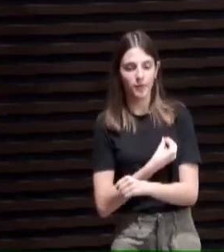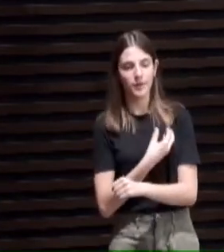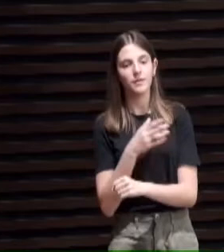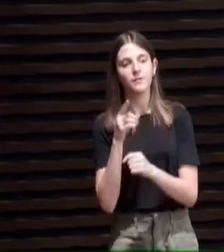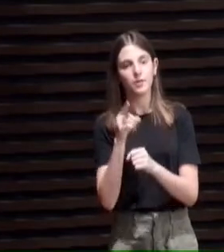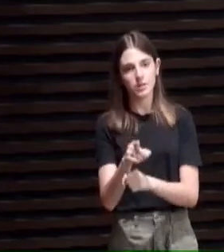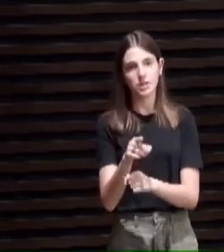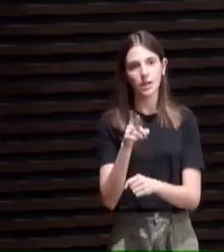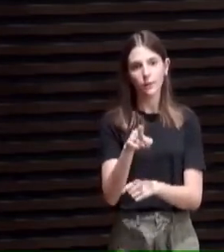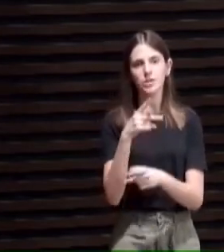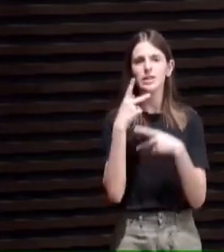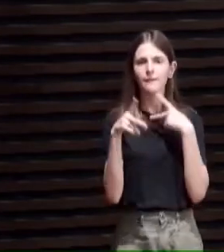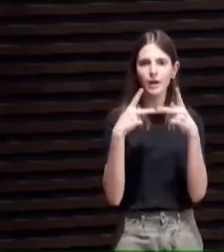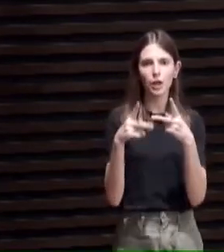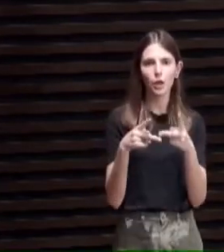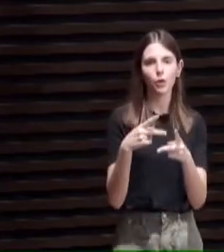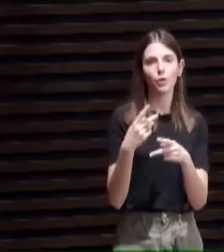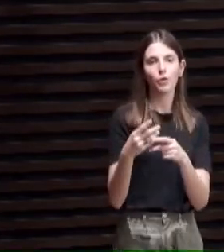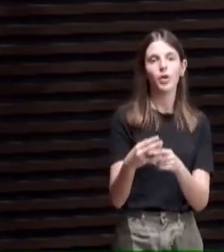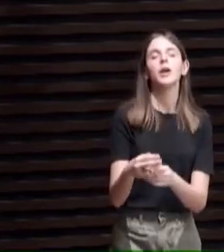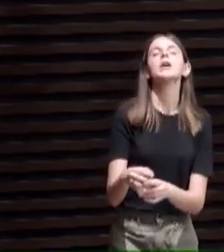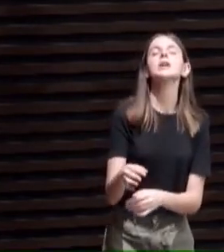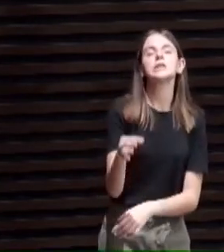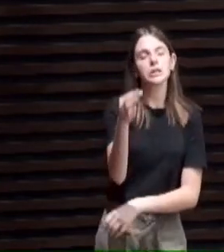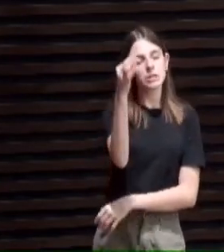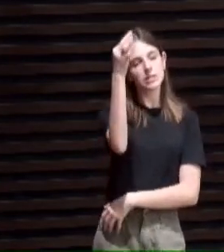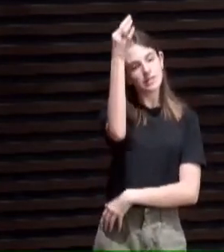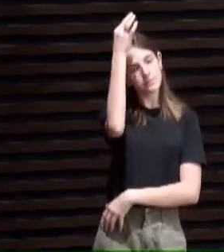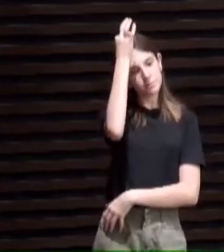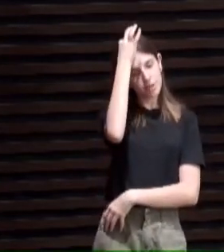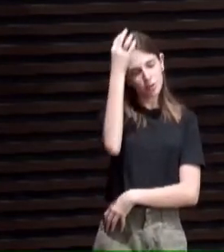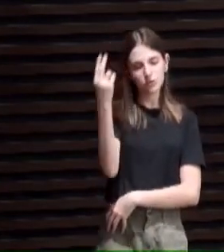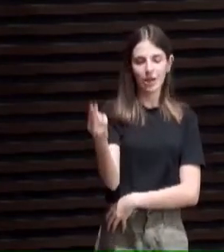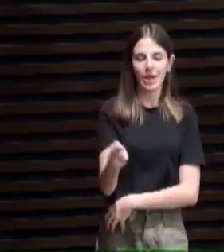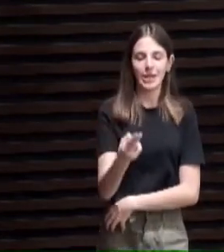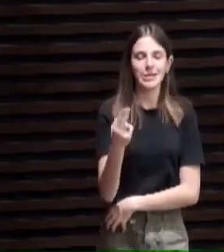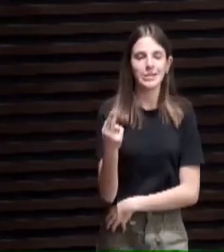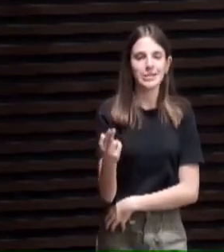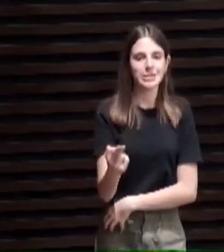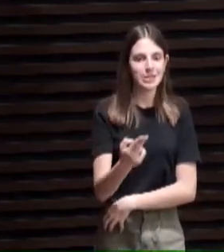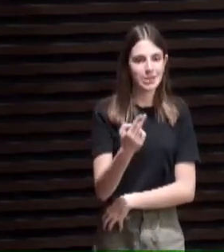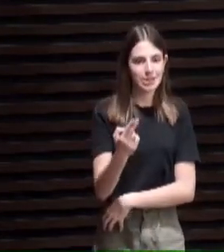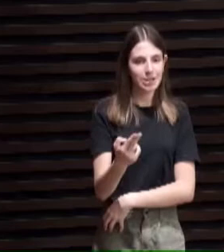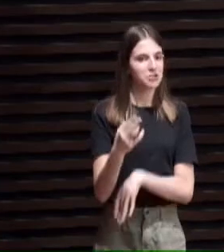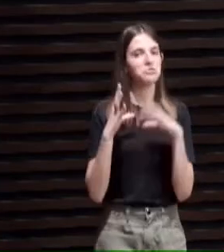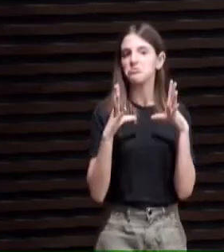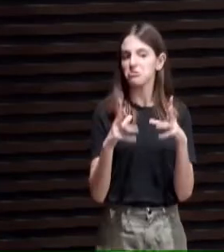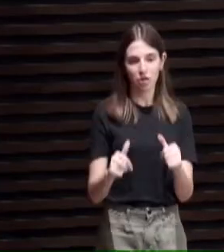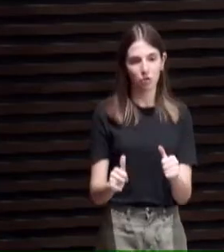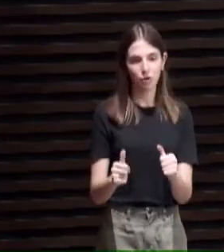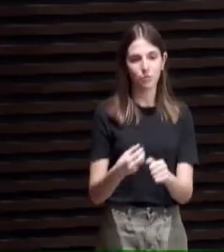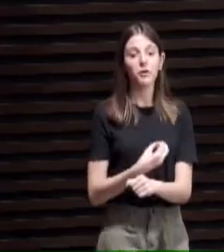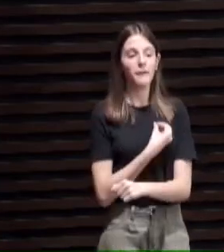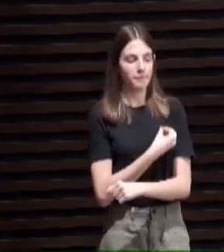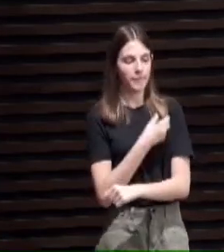de dizer que um ser que é eterno, um ser que é incorpóreo, acabou de habitar você.